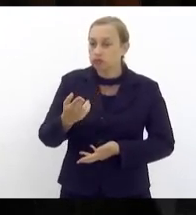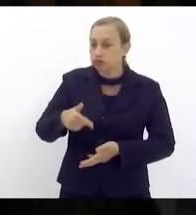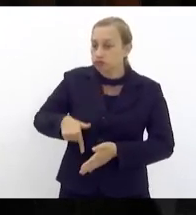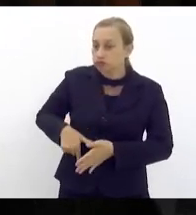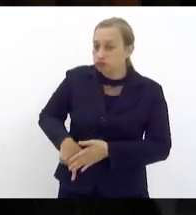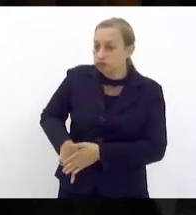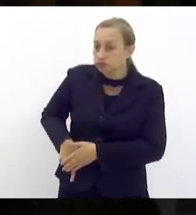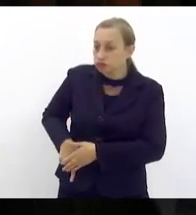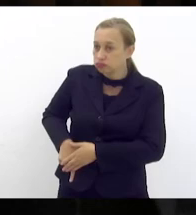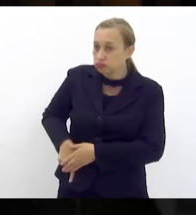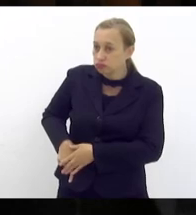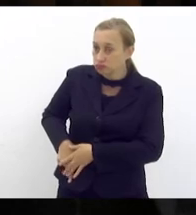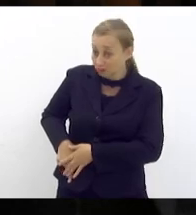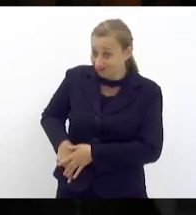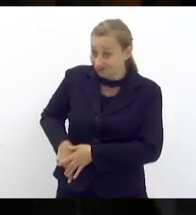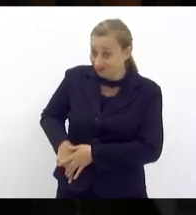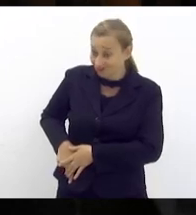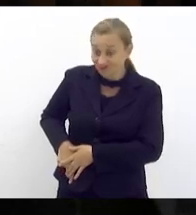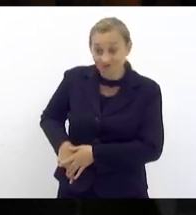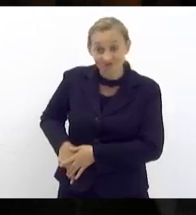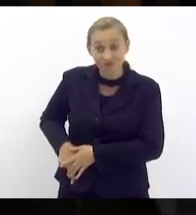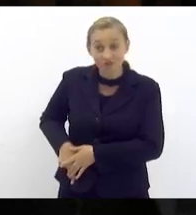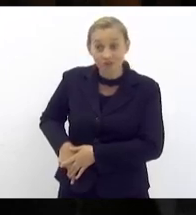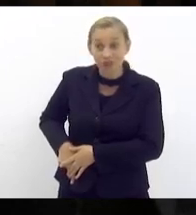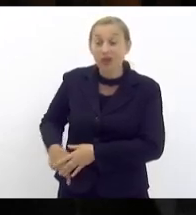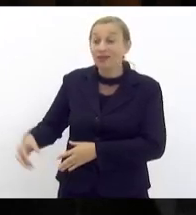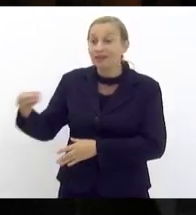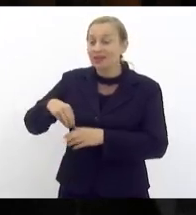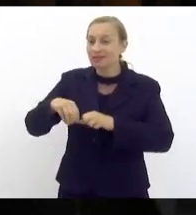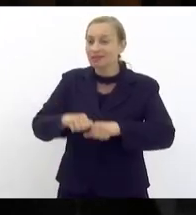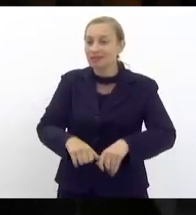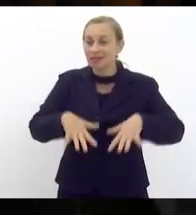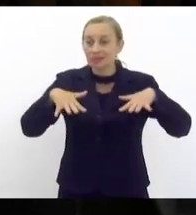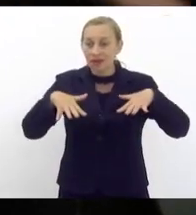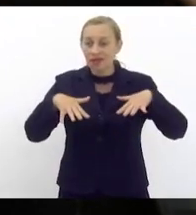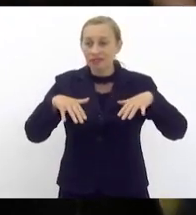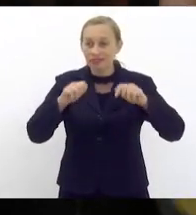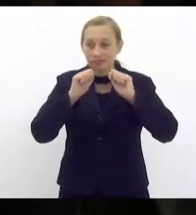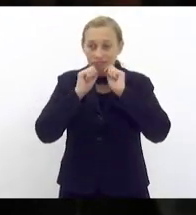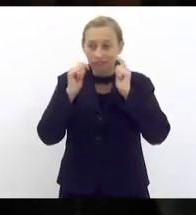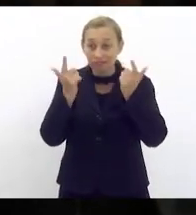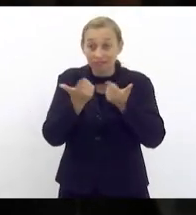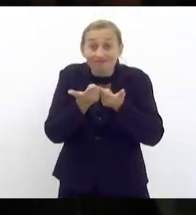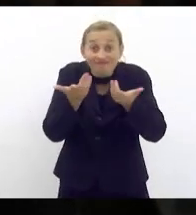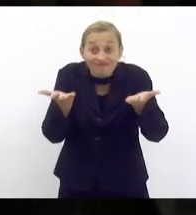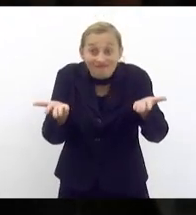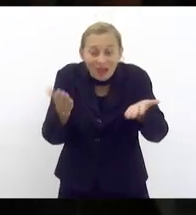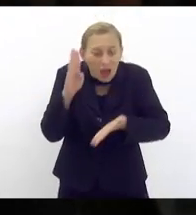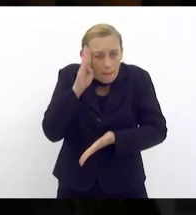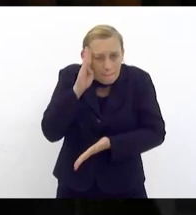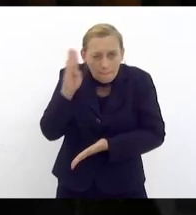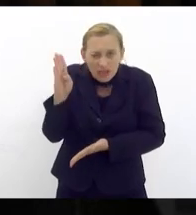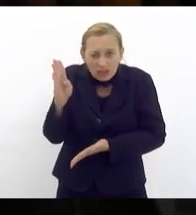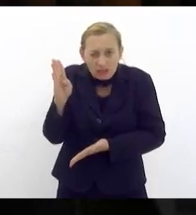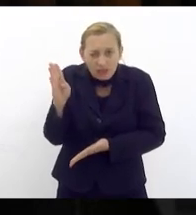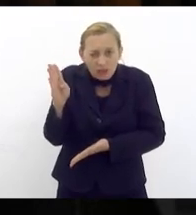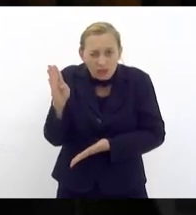de fogo dentro da Assembleia Legislativa E é claro principalmente